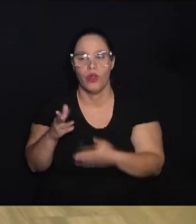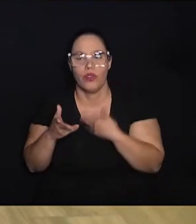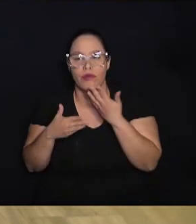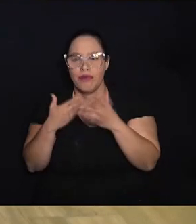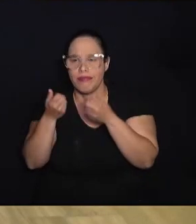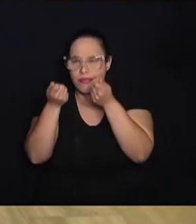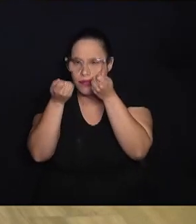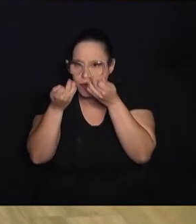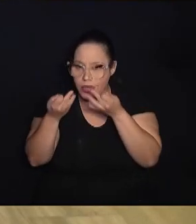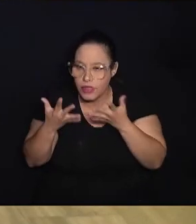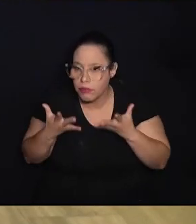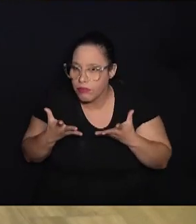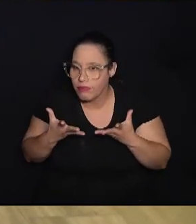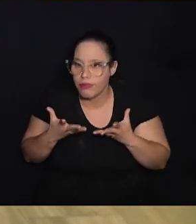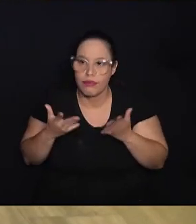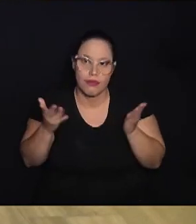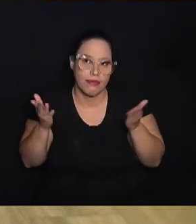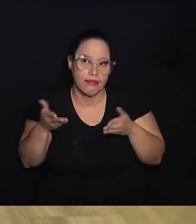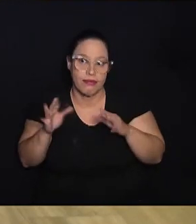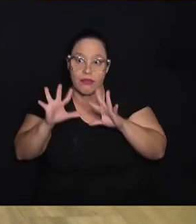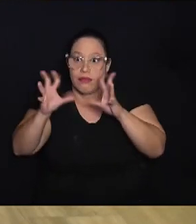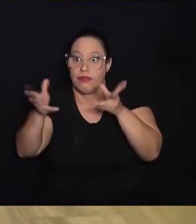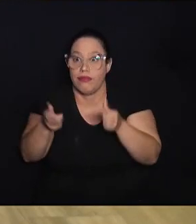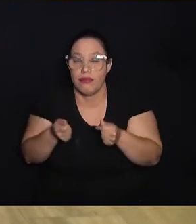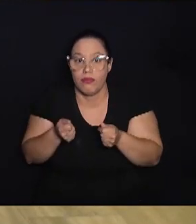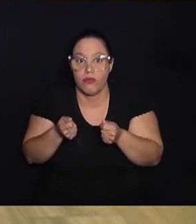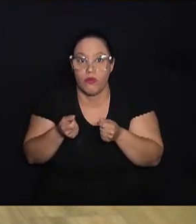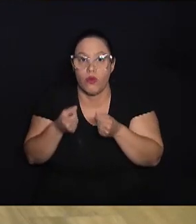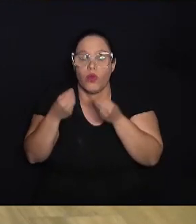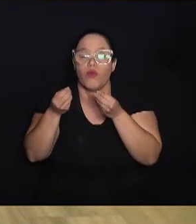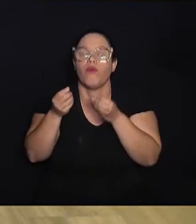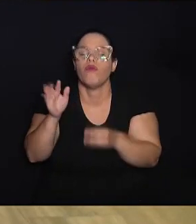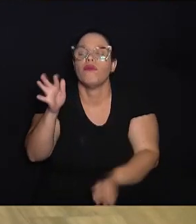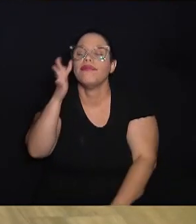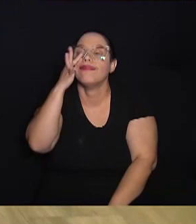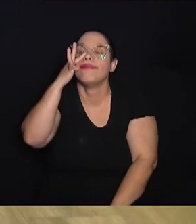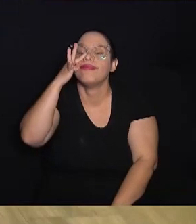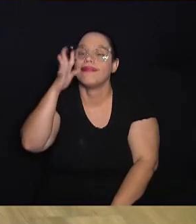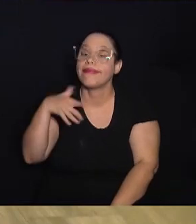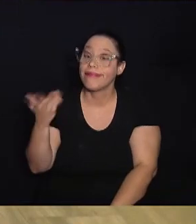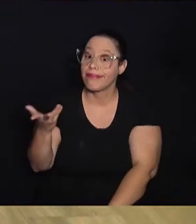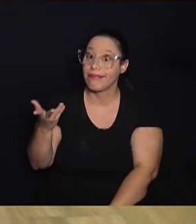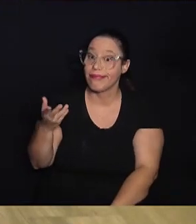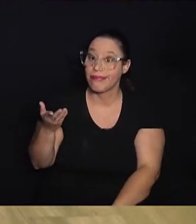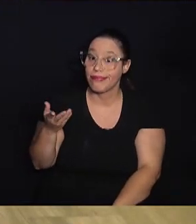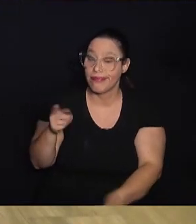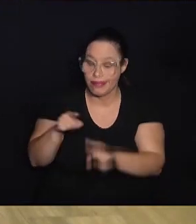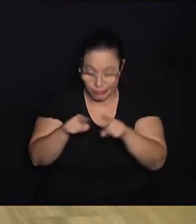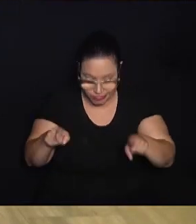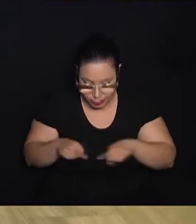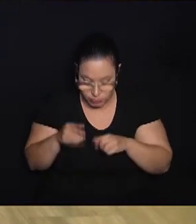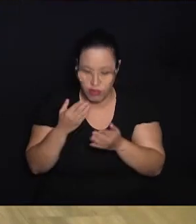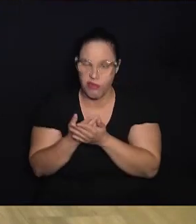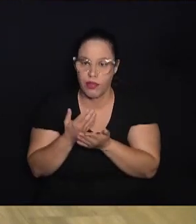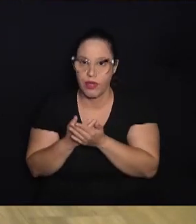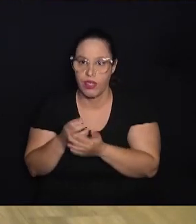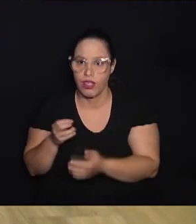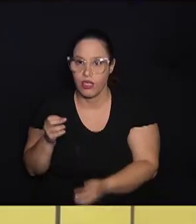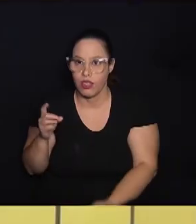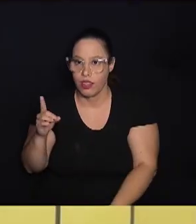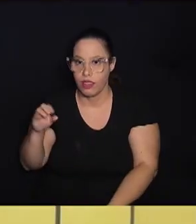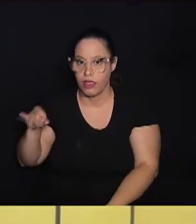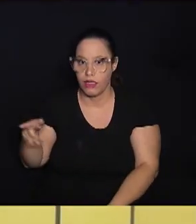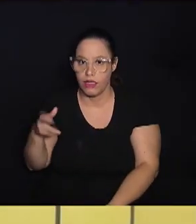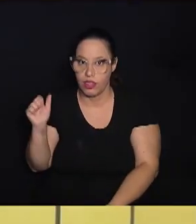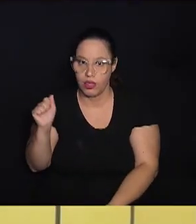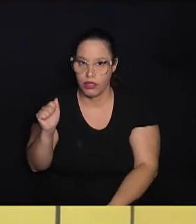explicasse pra gente agora para todo mundo por que que ele se inspirou nesse dia a dia da sala de aula né de J é na verdade o que acontece quando eu